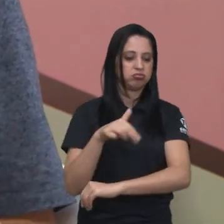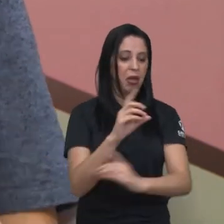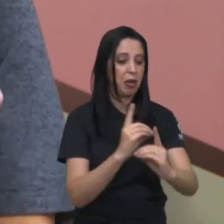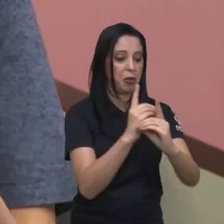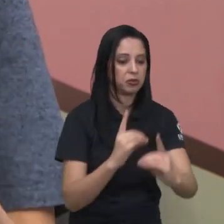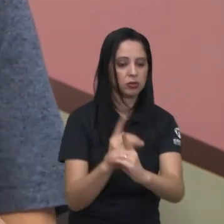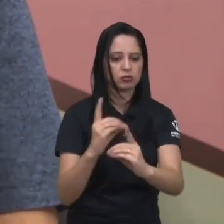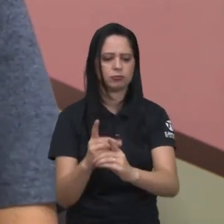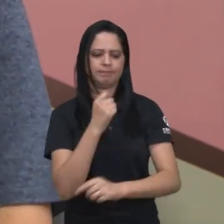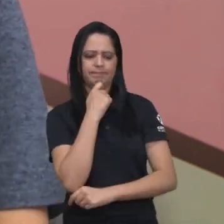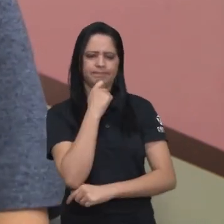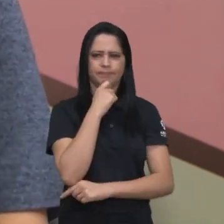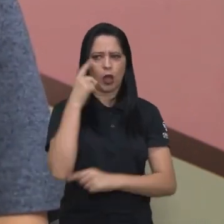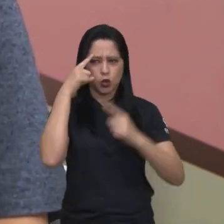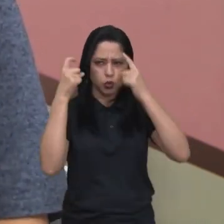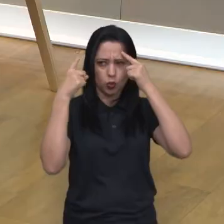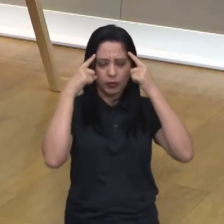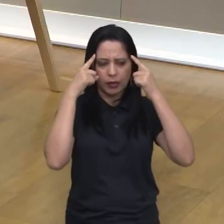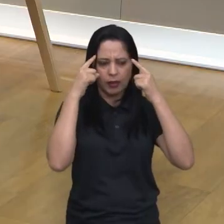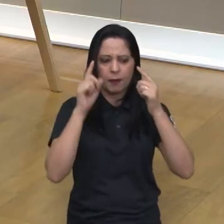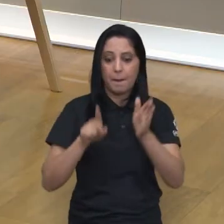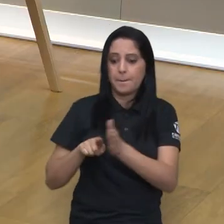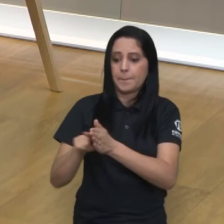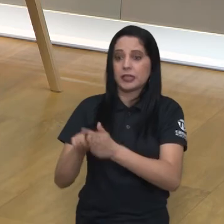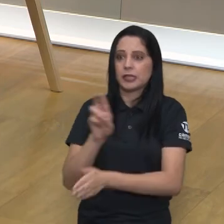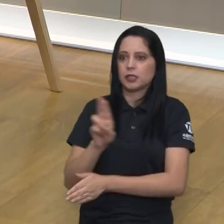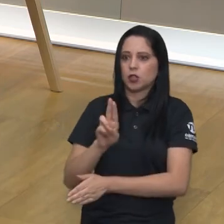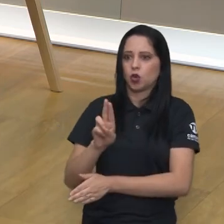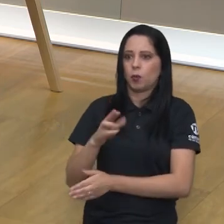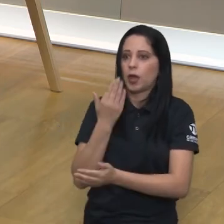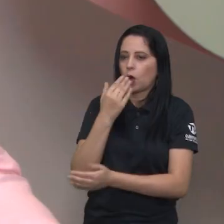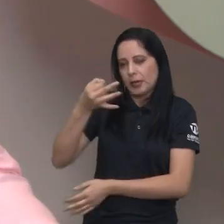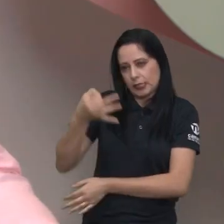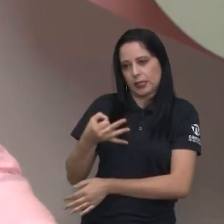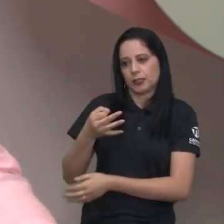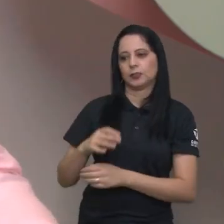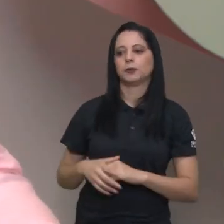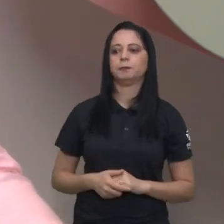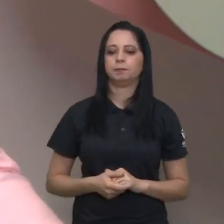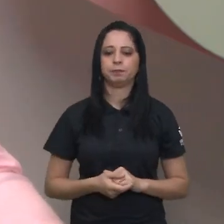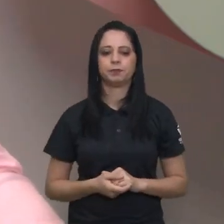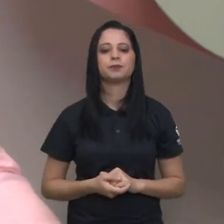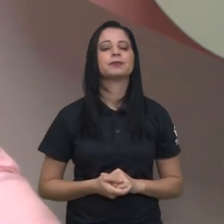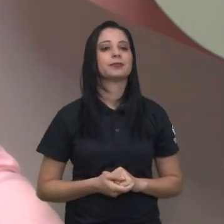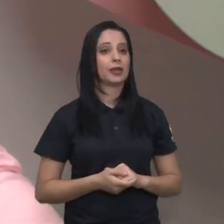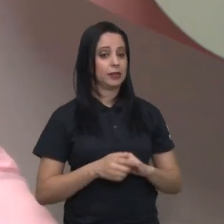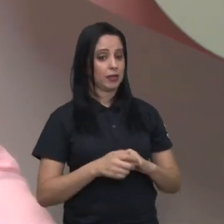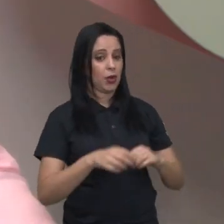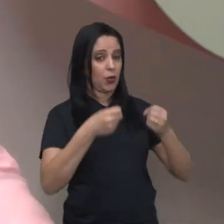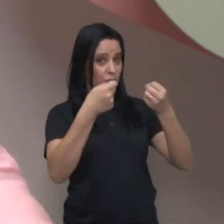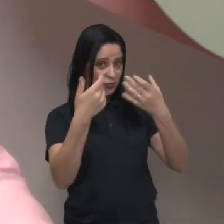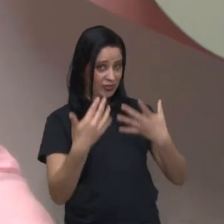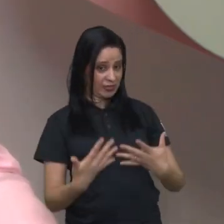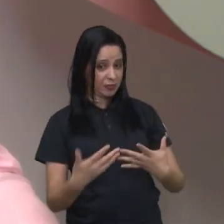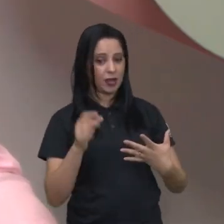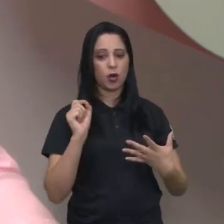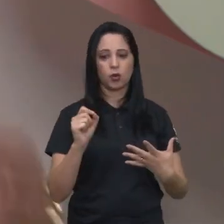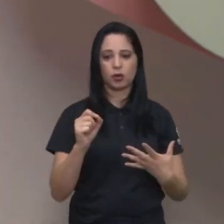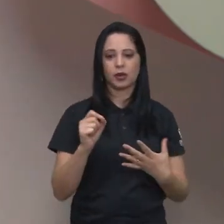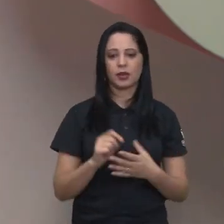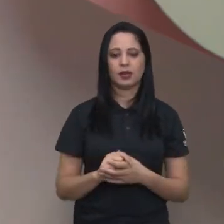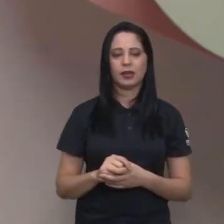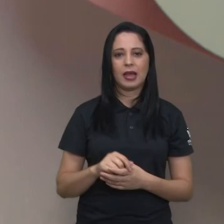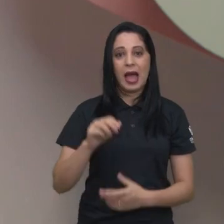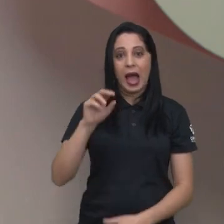né? Para a gente consumir com segurança. Ótimo. E só explicando aqui para o telespectador, né? A gente fala assim, as punk. Ai, que estranho,